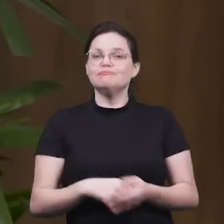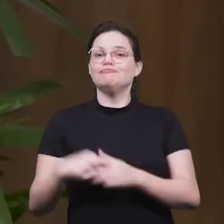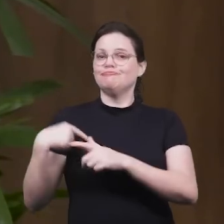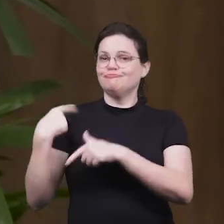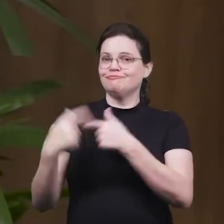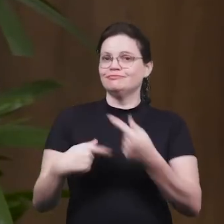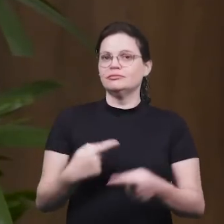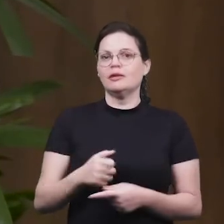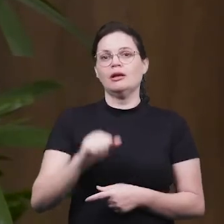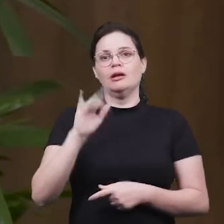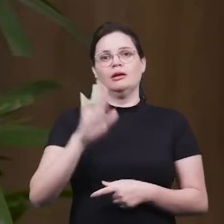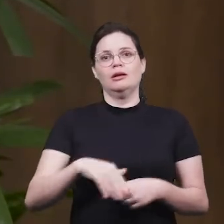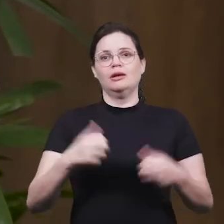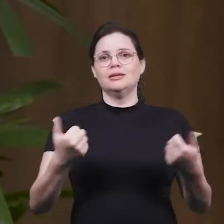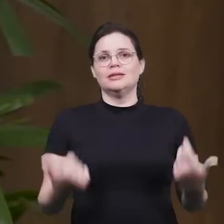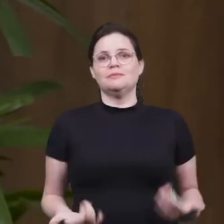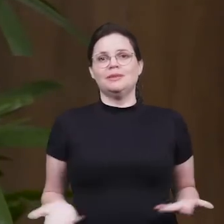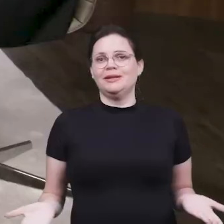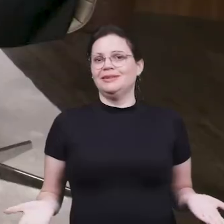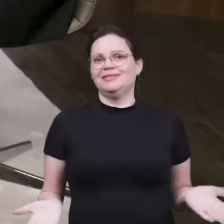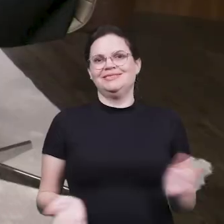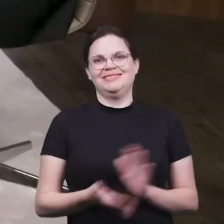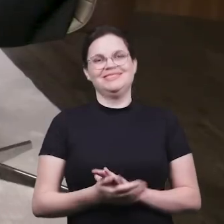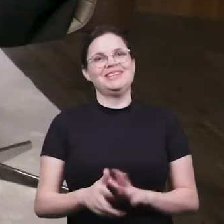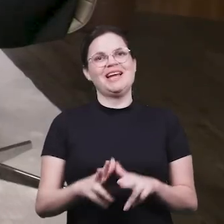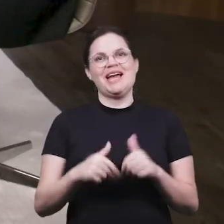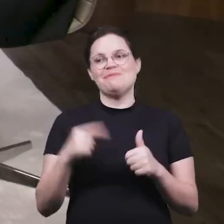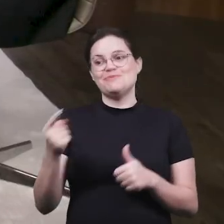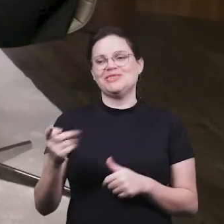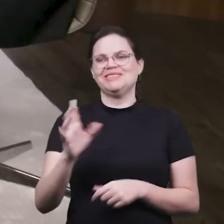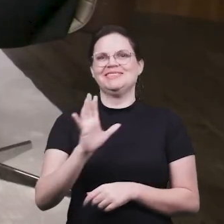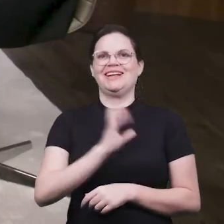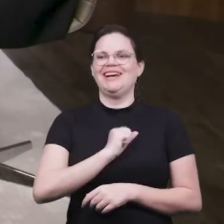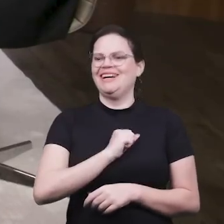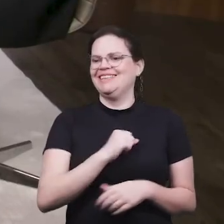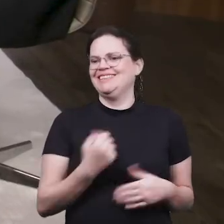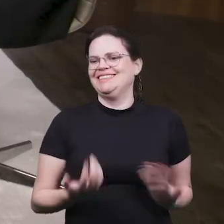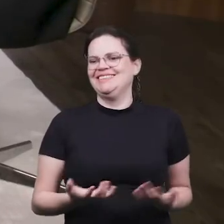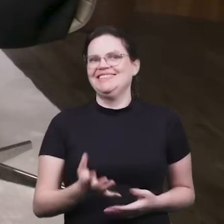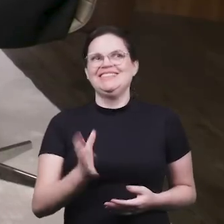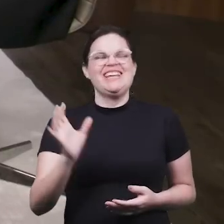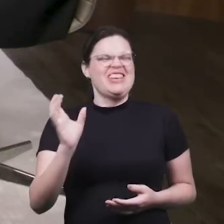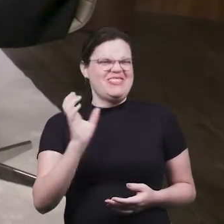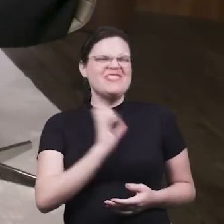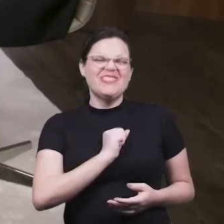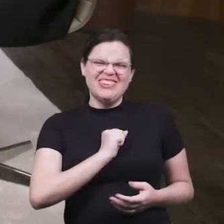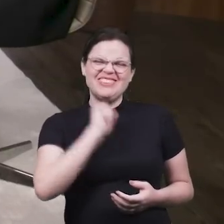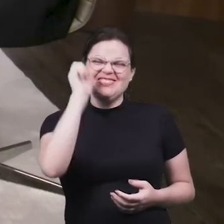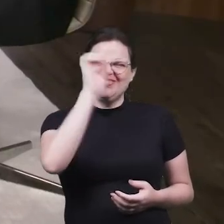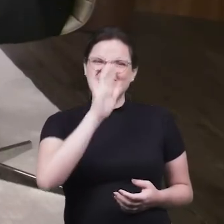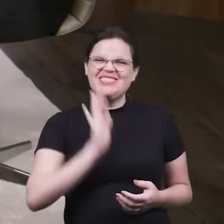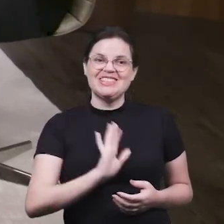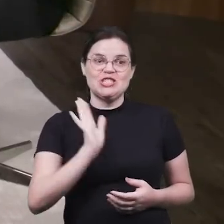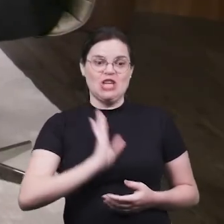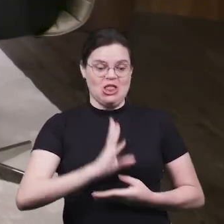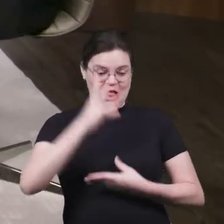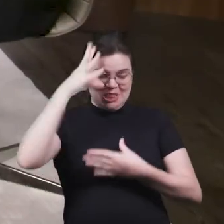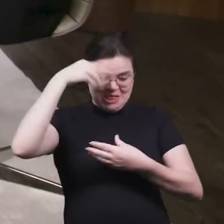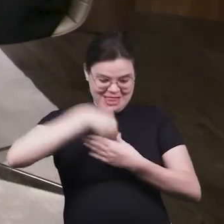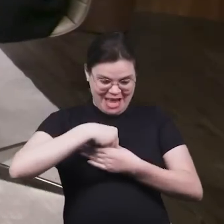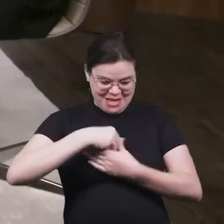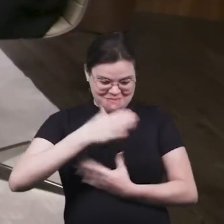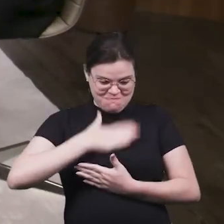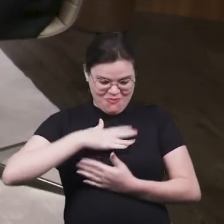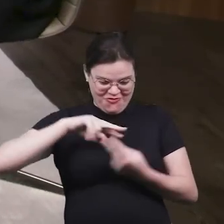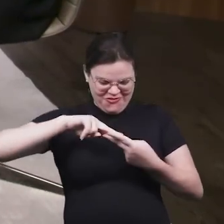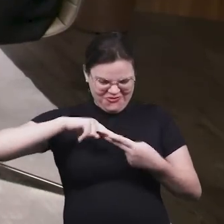Quem vai explicar isso? O grande amor, né? É o amor que já estava no sangue. Aham. vamos dizer assim. No DNA